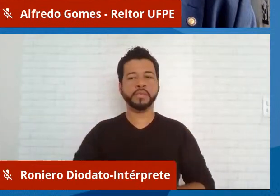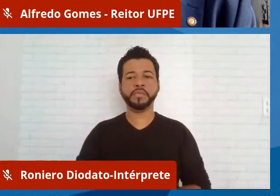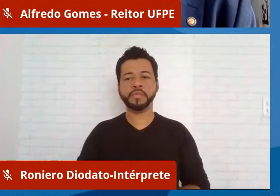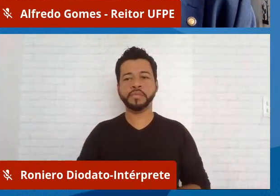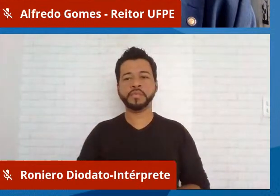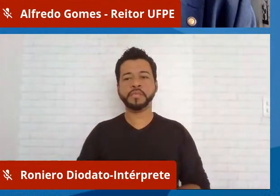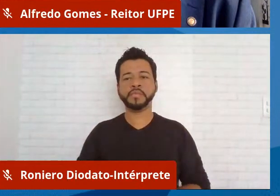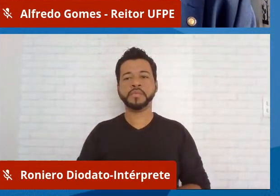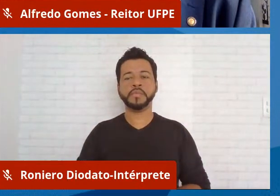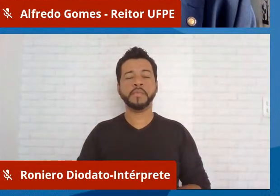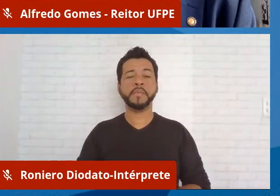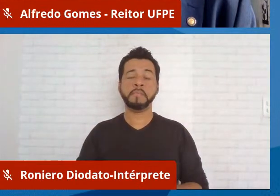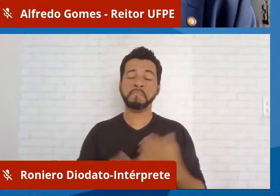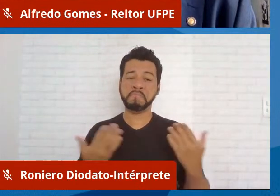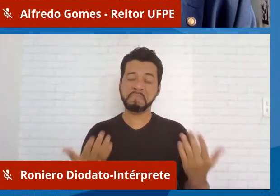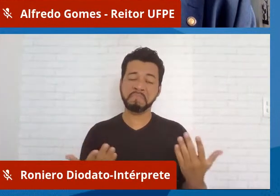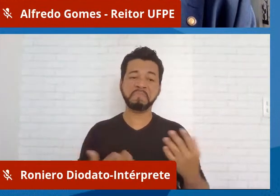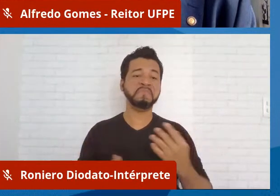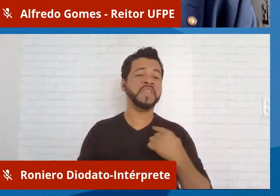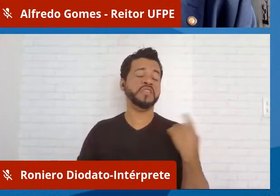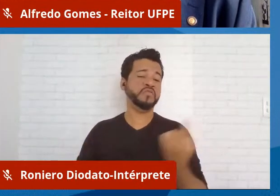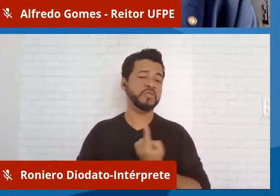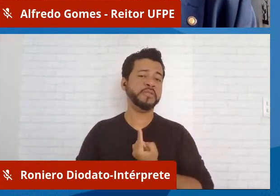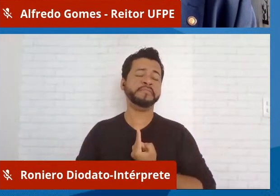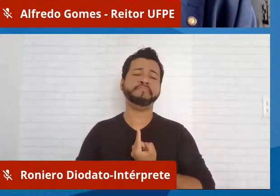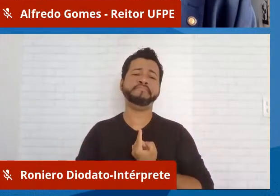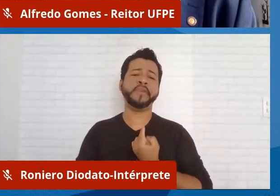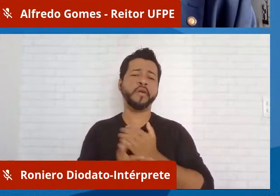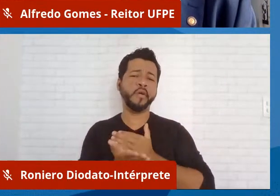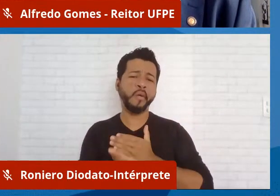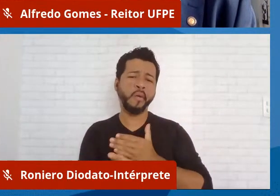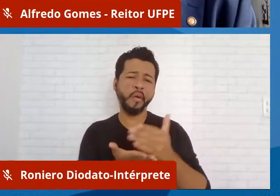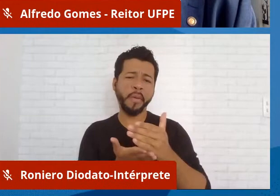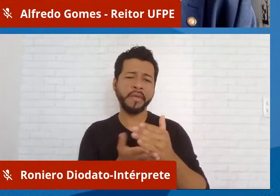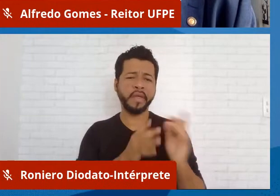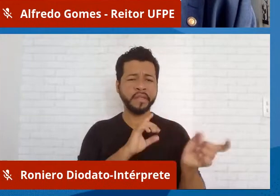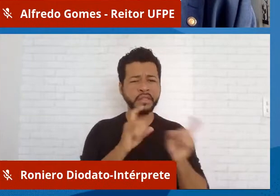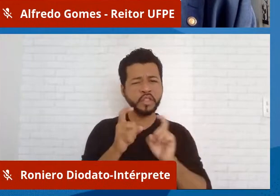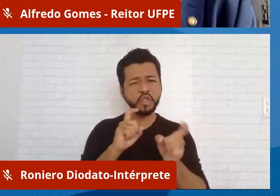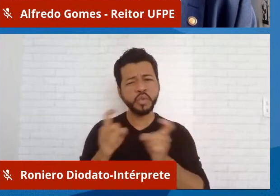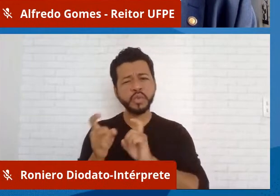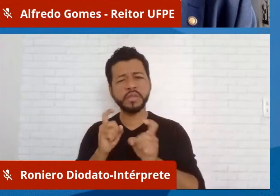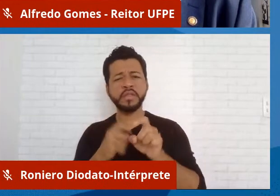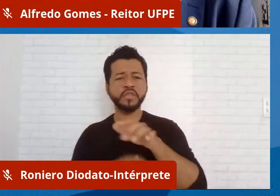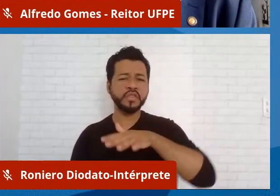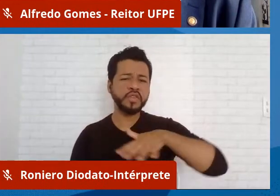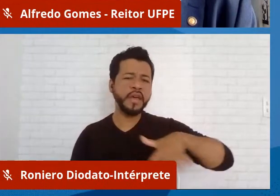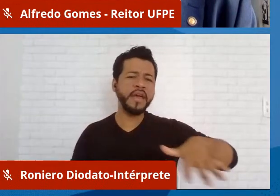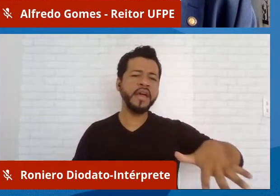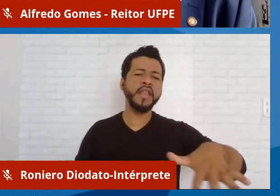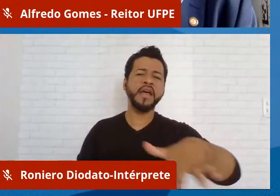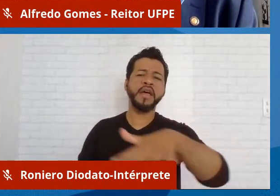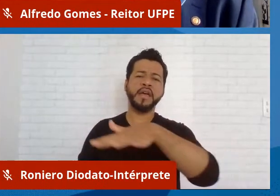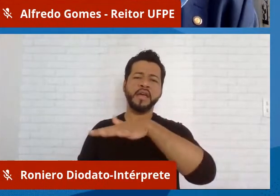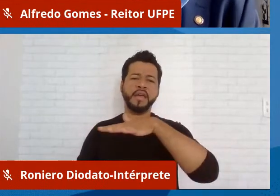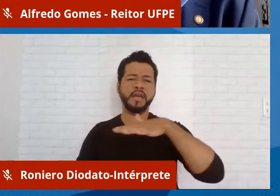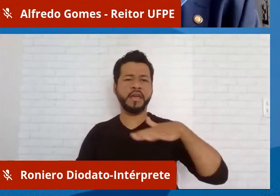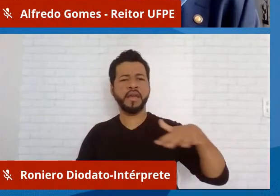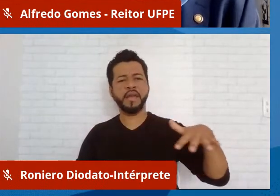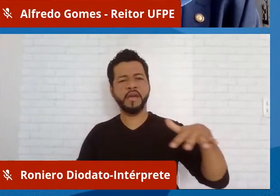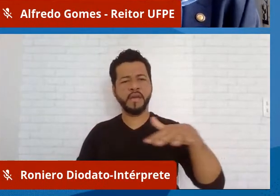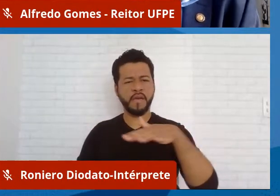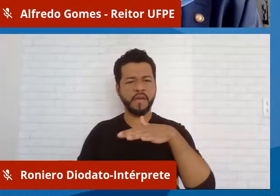a gente optou por começar com uma discussão mais geral, a questão do Estado, onde a gente